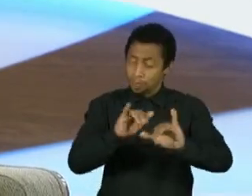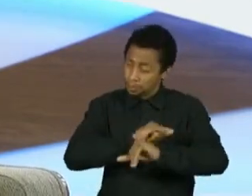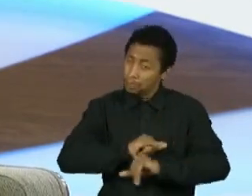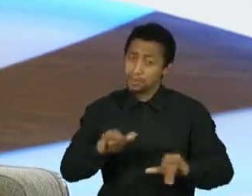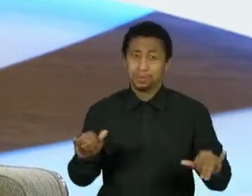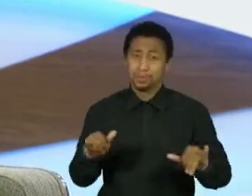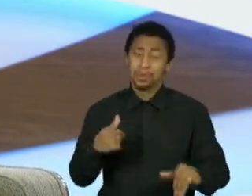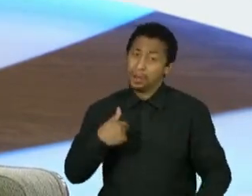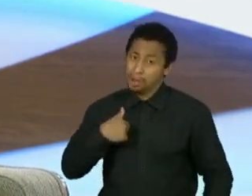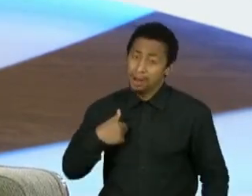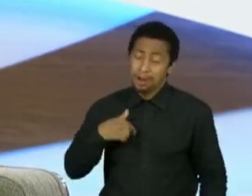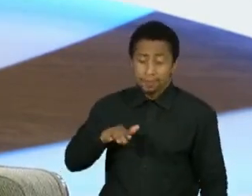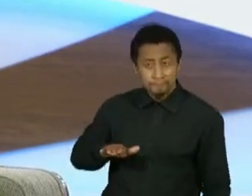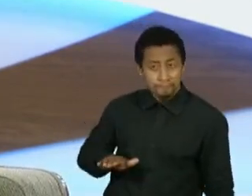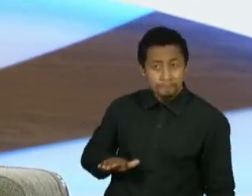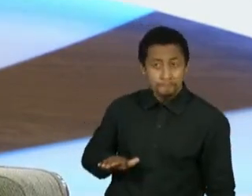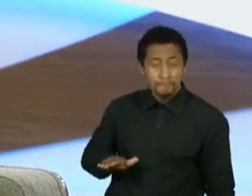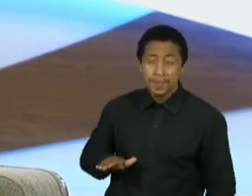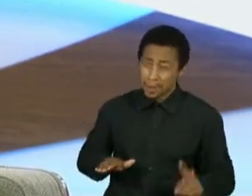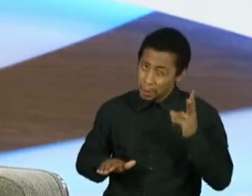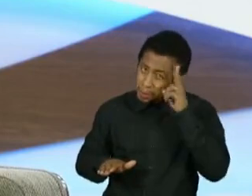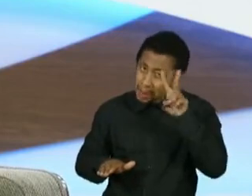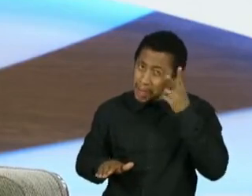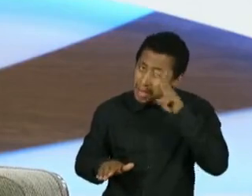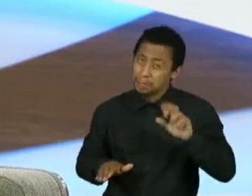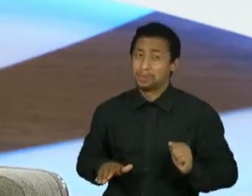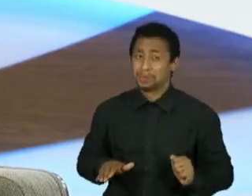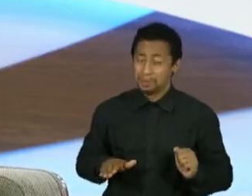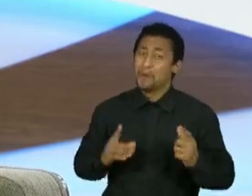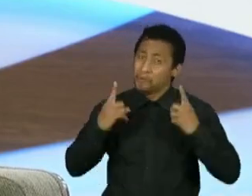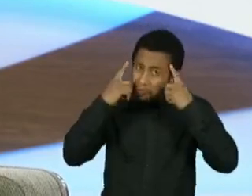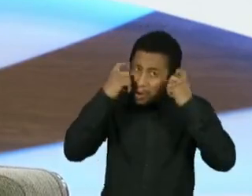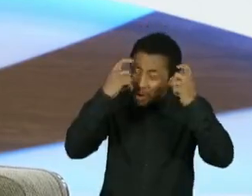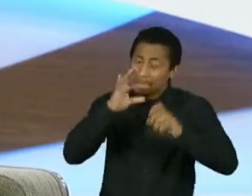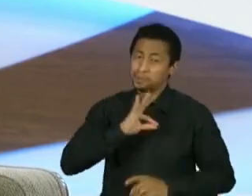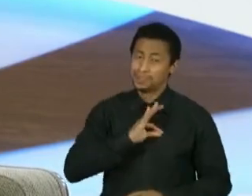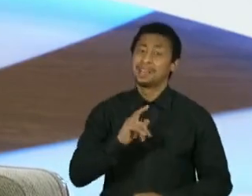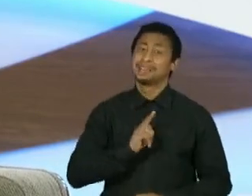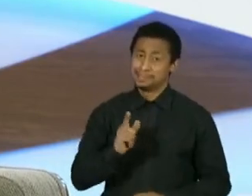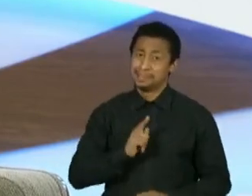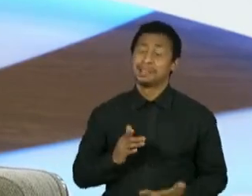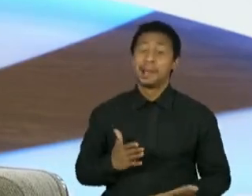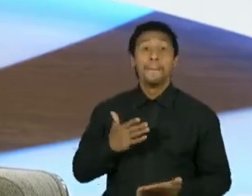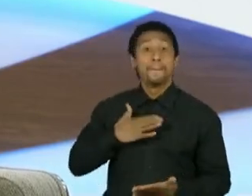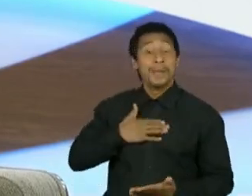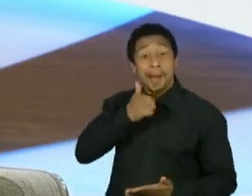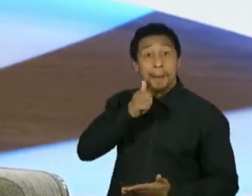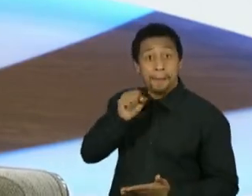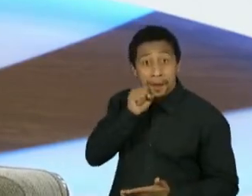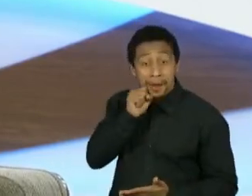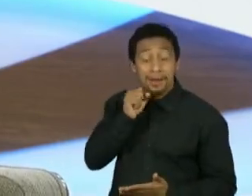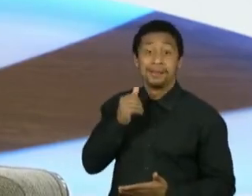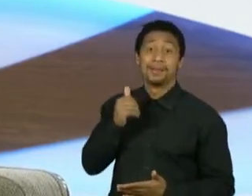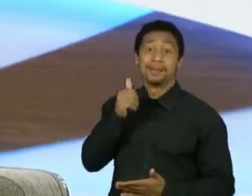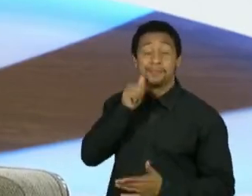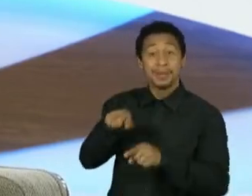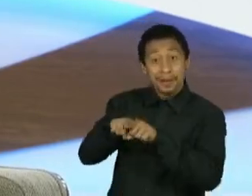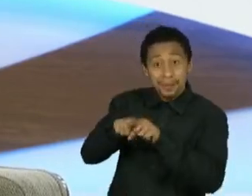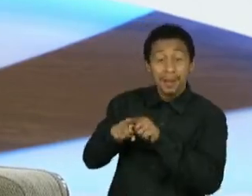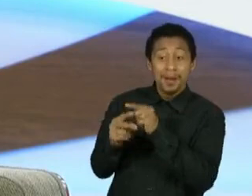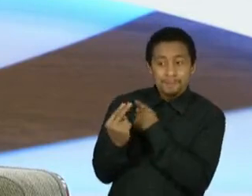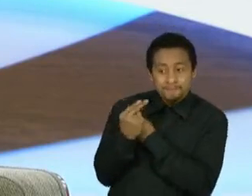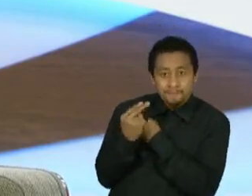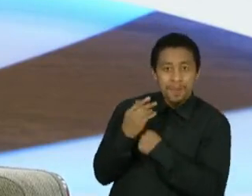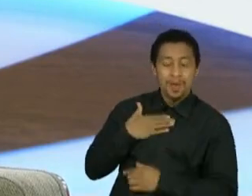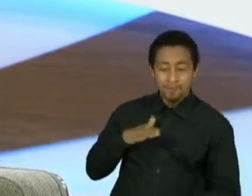né? Eu cresci, eu lembro da minha mãe e da minha irmã sempre protegendo o meu corpo e meu pai também, muitas vezes, quando a gente entrava e saía da favela